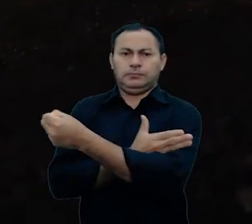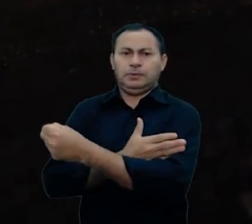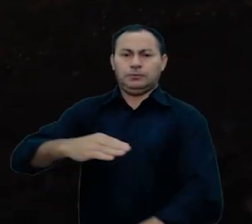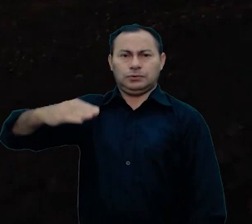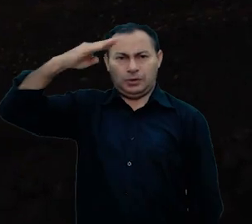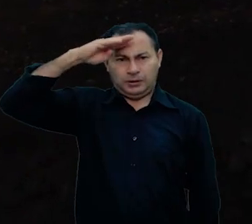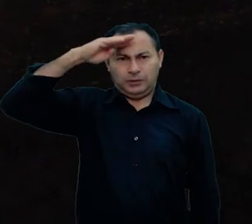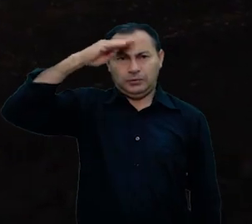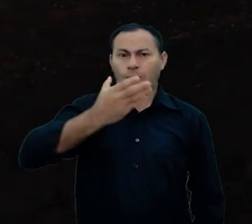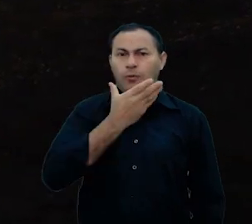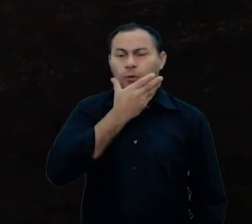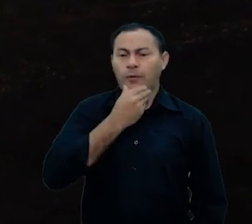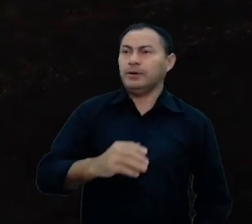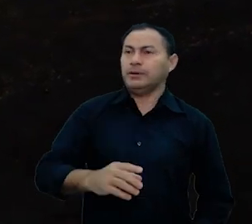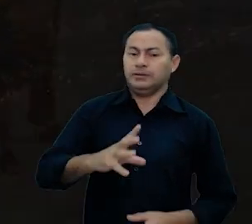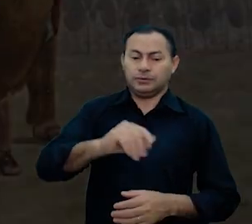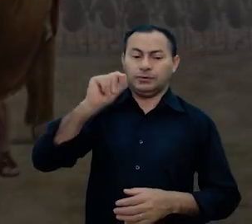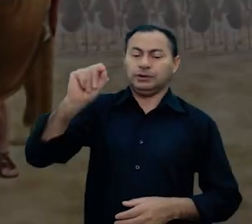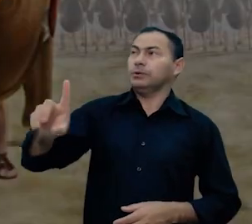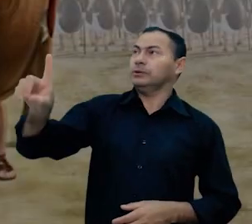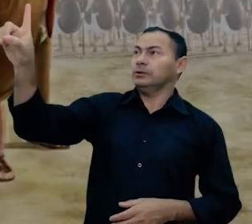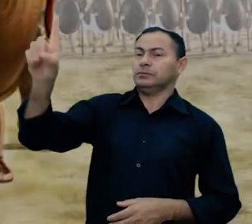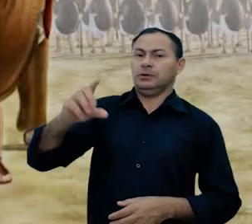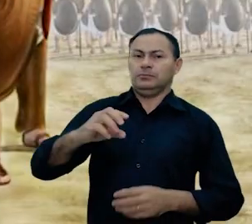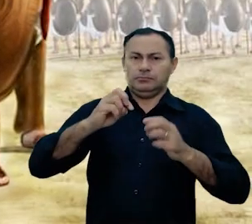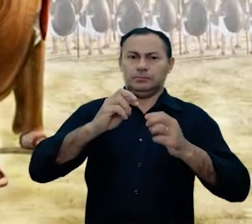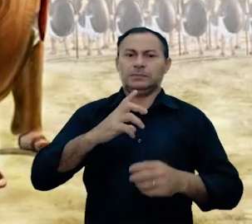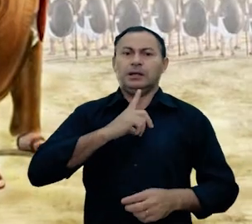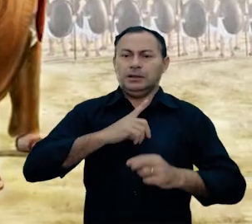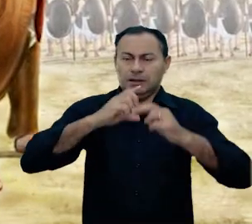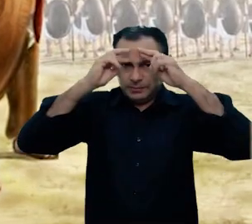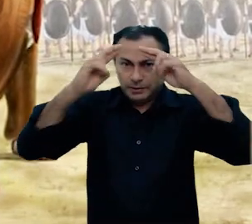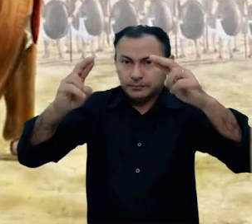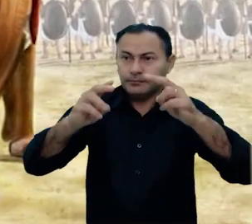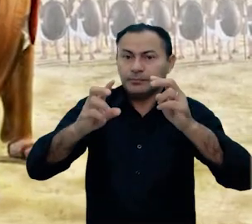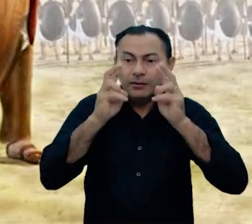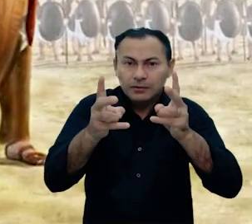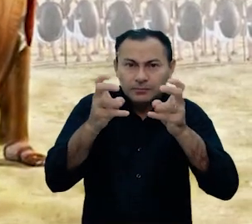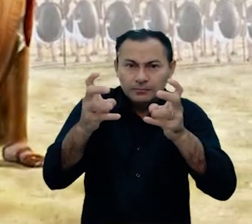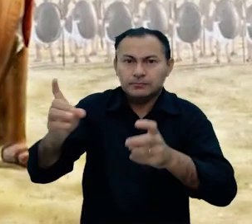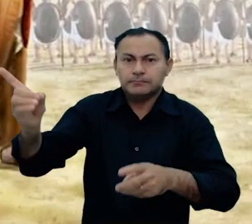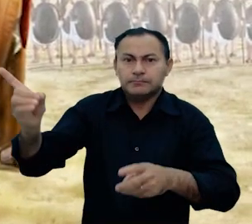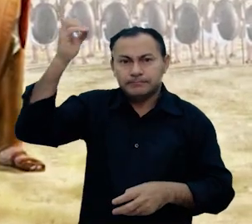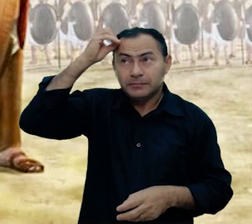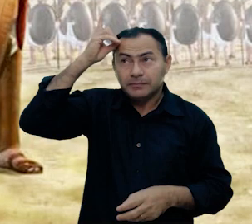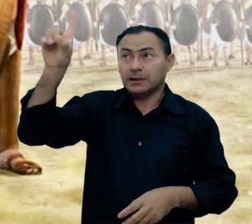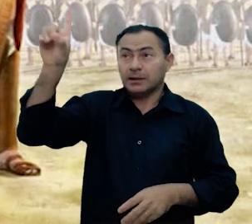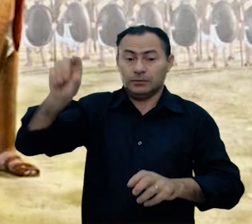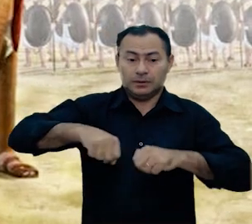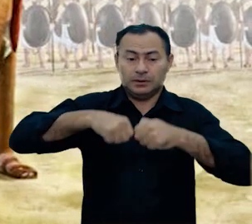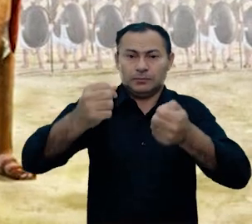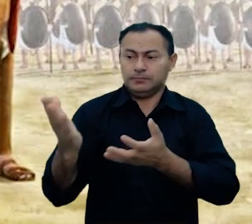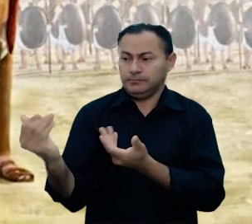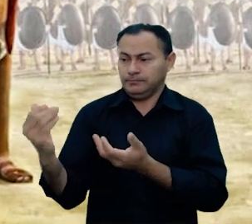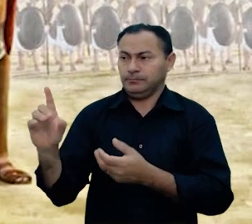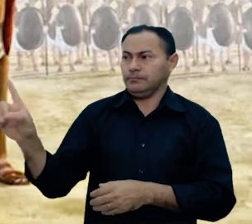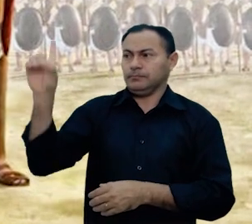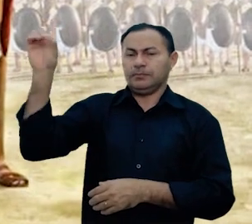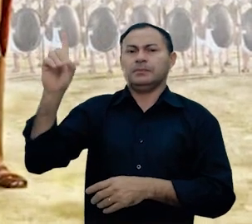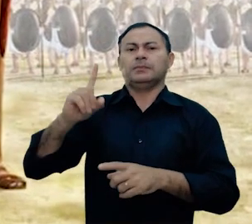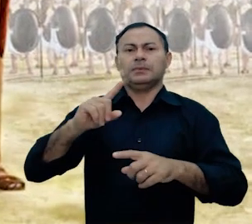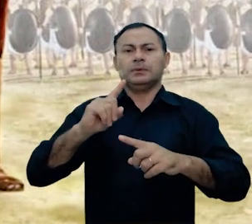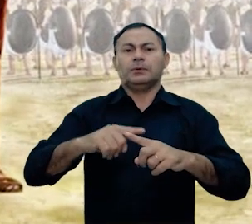grande soldado, homem de Deus e tem bom senso. Quando observamos os dons que Deus deu a esse jovem, percebemos por que Davi